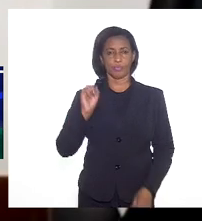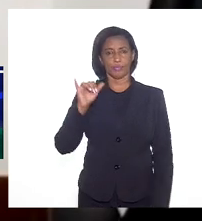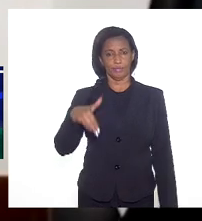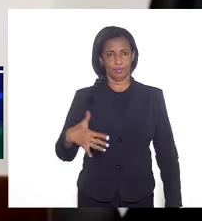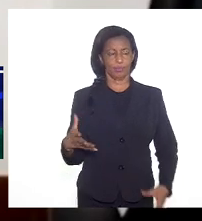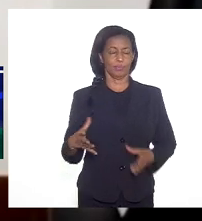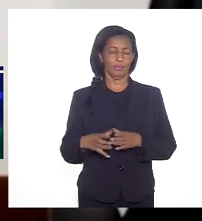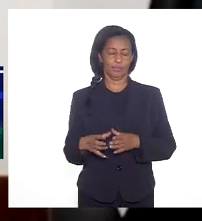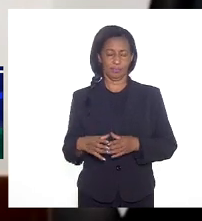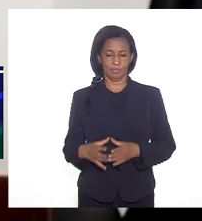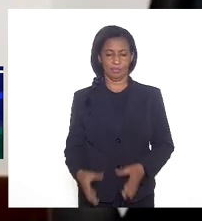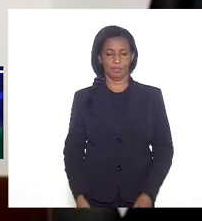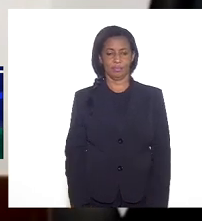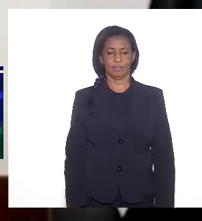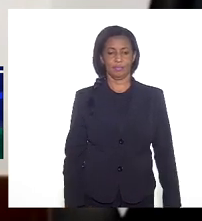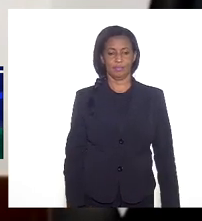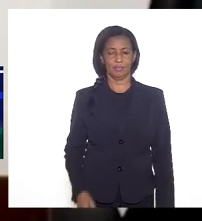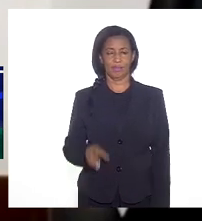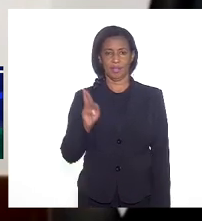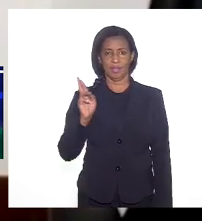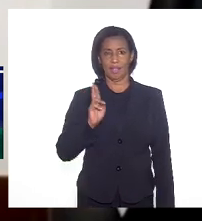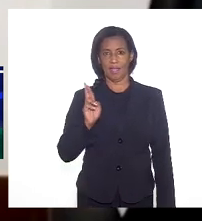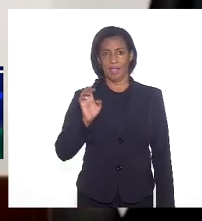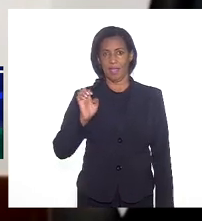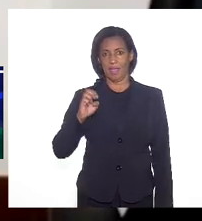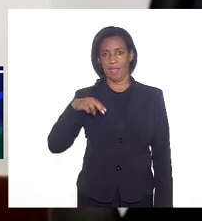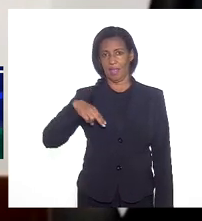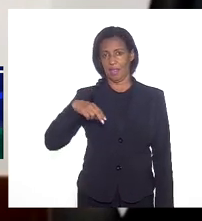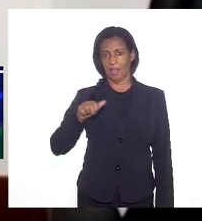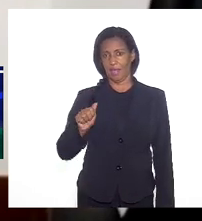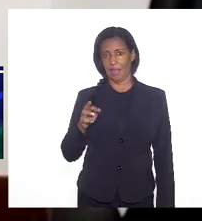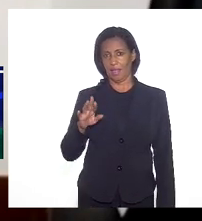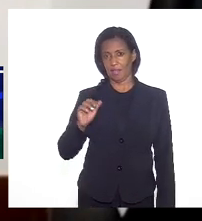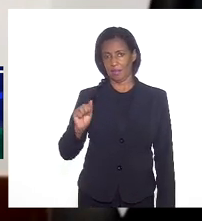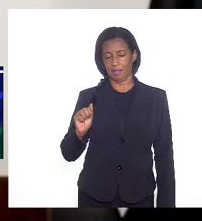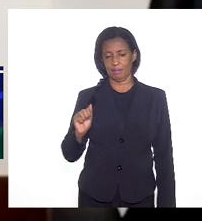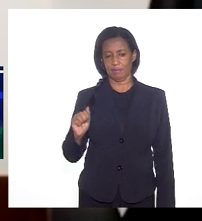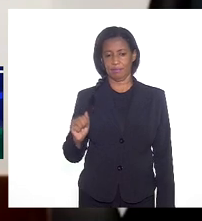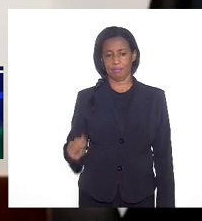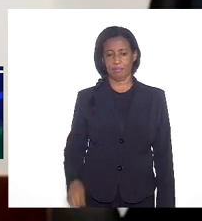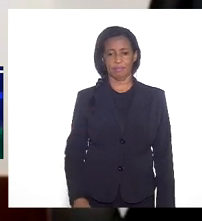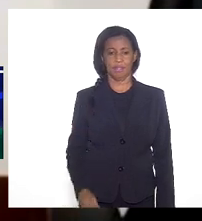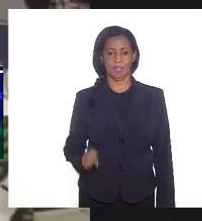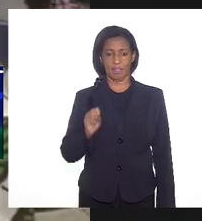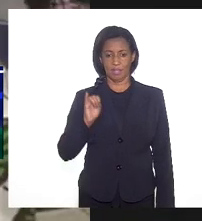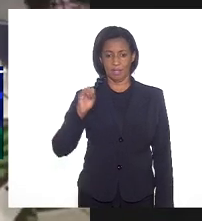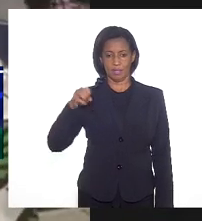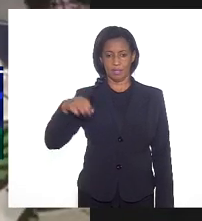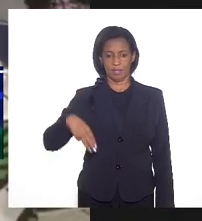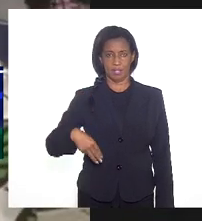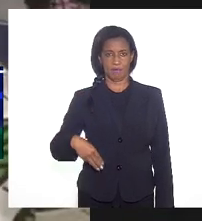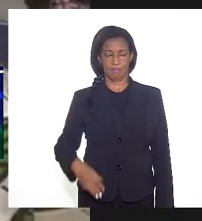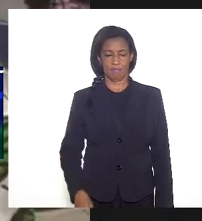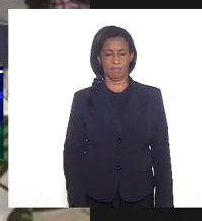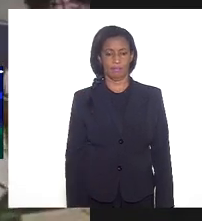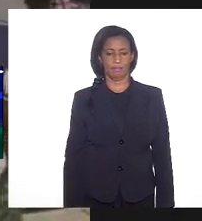grupo Deputado Renata Souza Sim senhor presidente